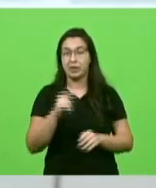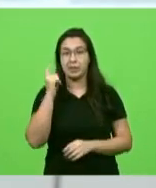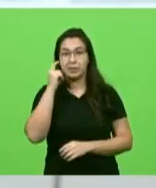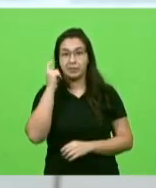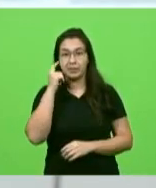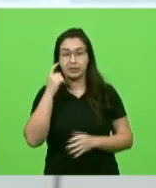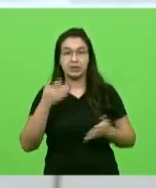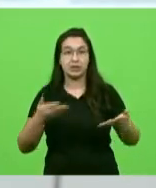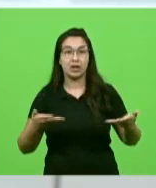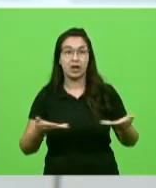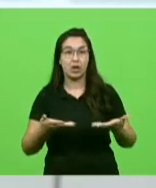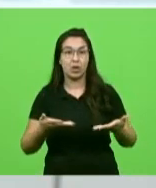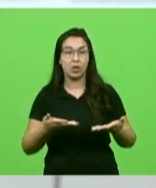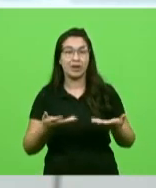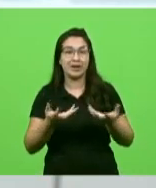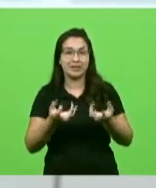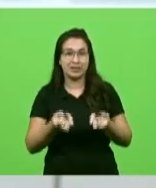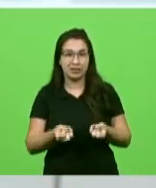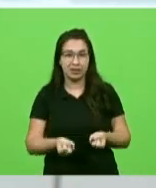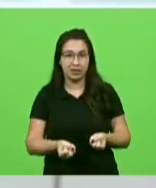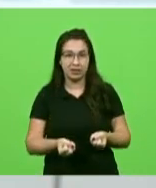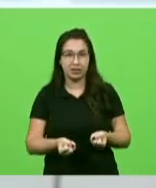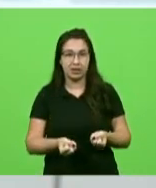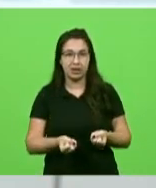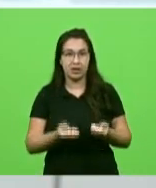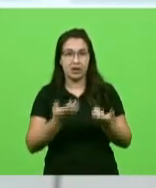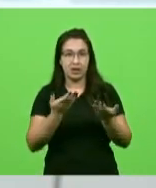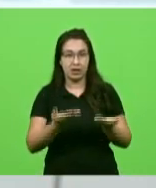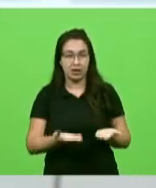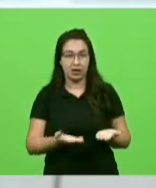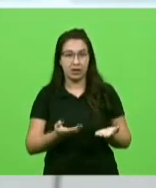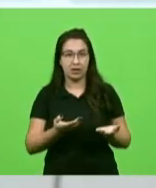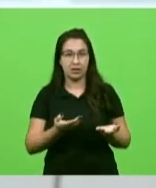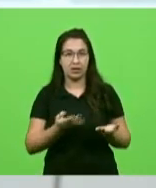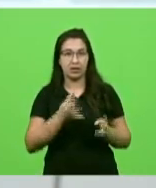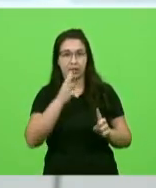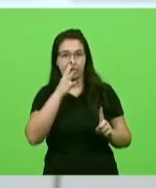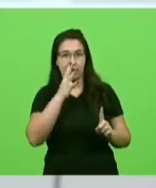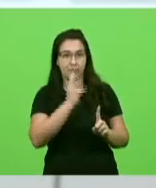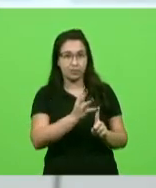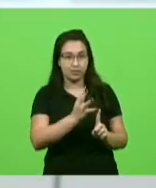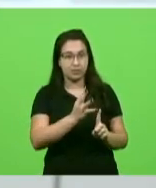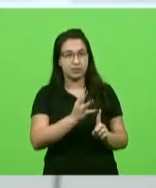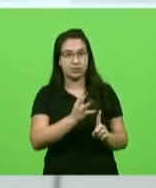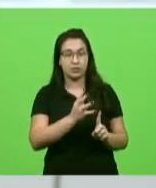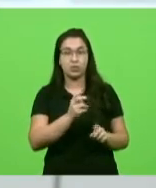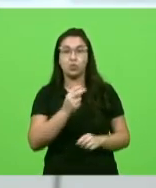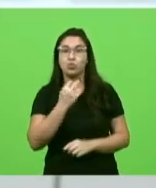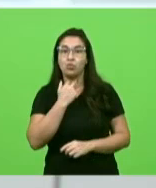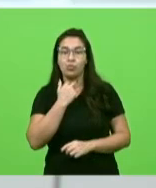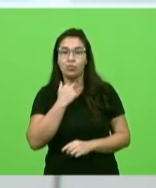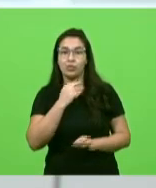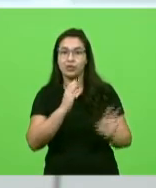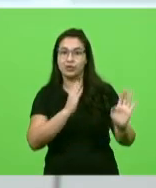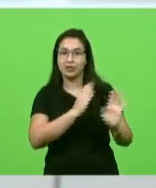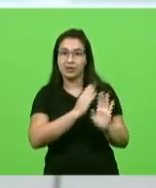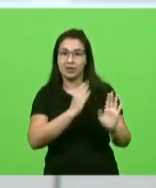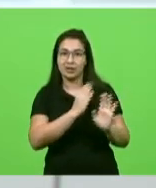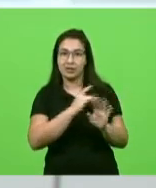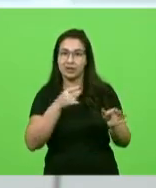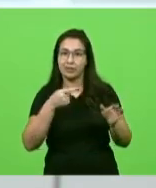de juízo de admissibilidade da peça acusatória não é permitida a análise